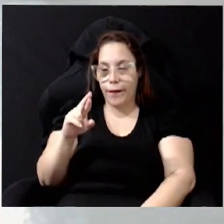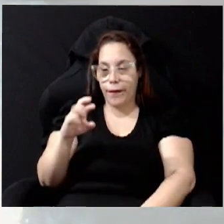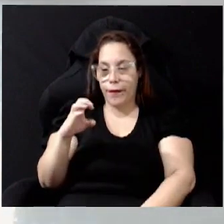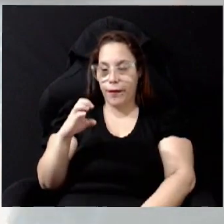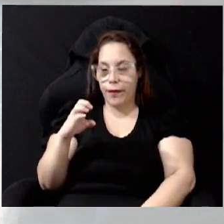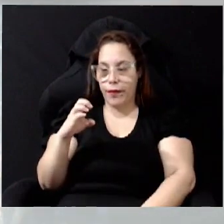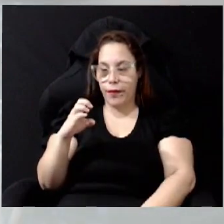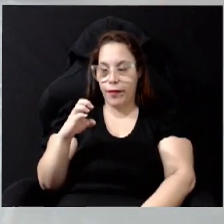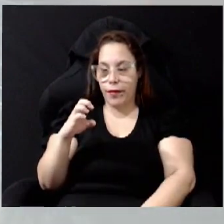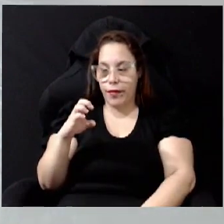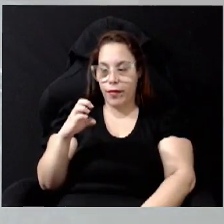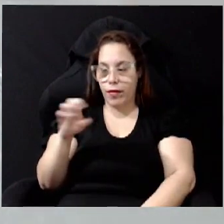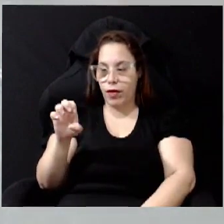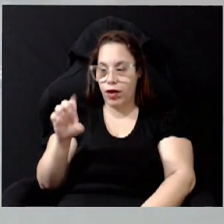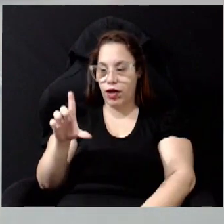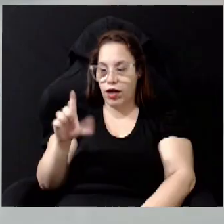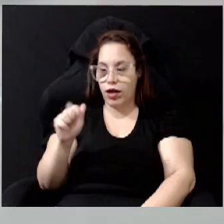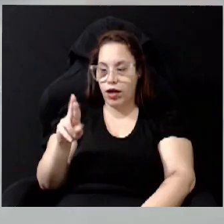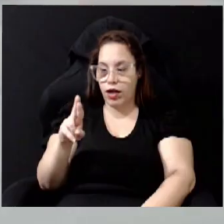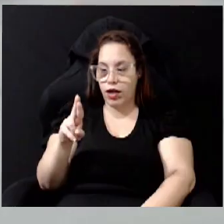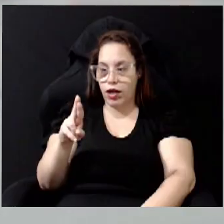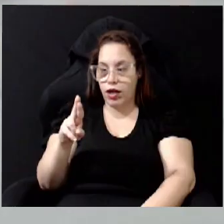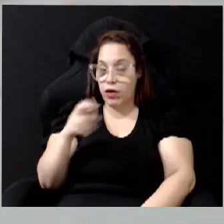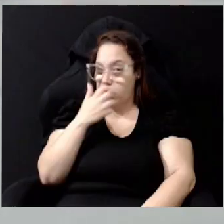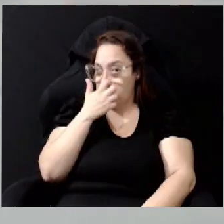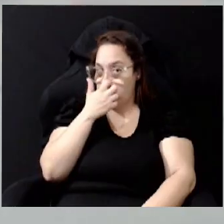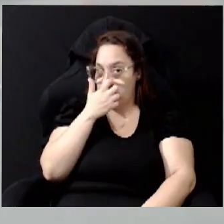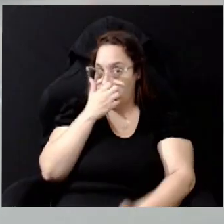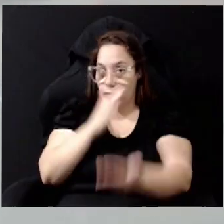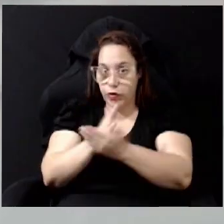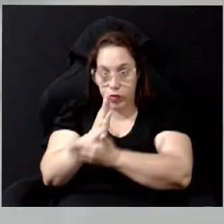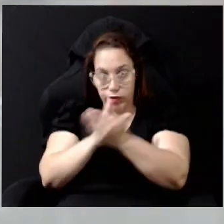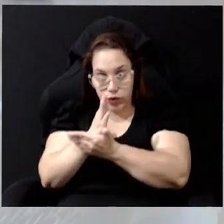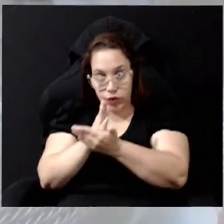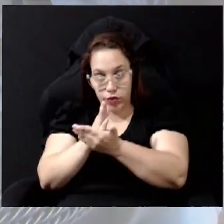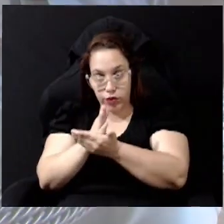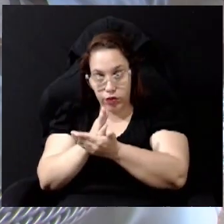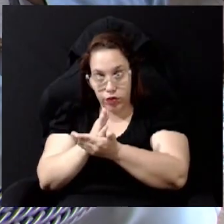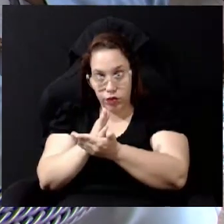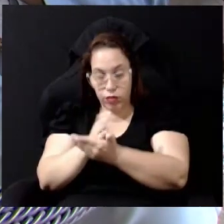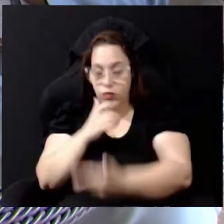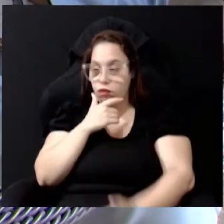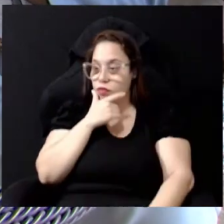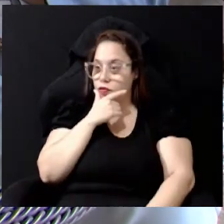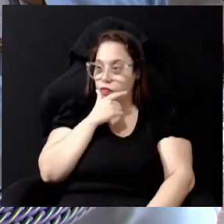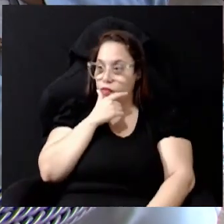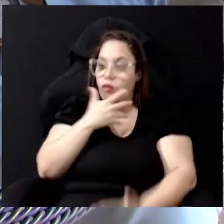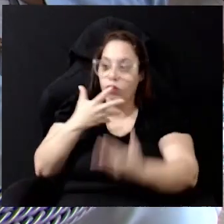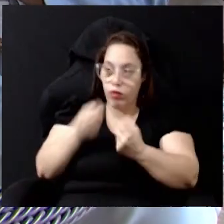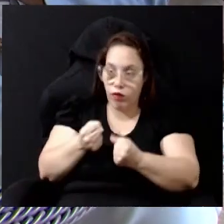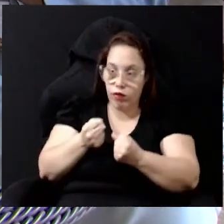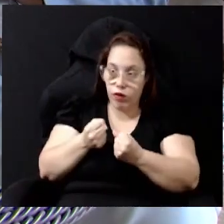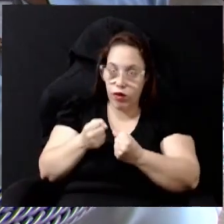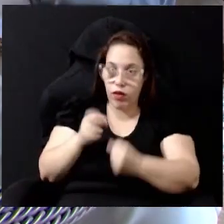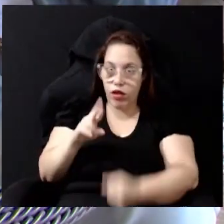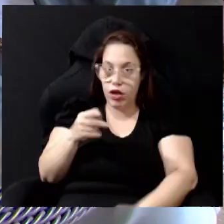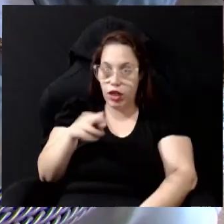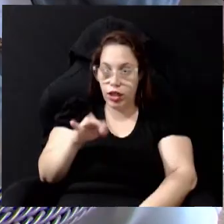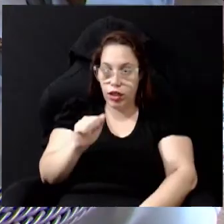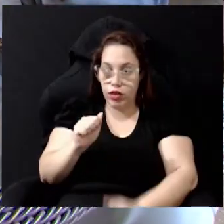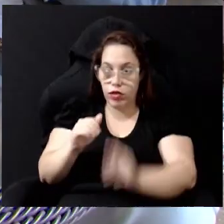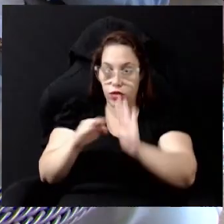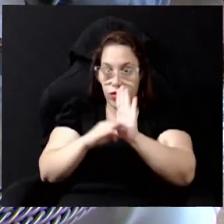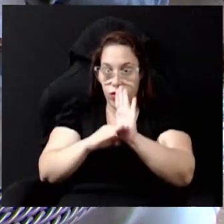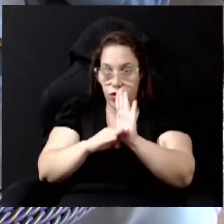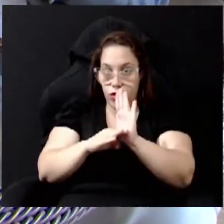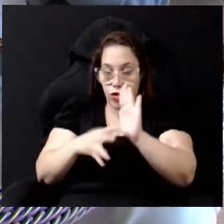que serve tanto para a empresa como para a pessoa física. O que que é o fluxo de caixa? Você pegar o que você tem de receita, o quanto que você tem de ganho,